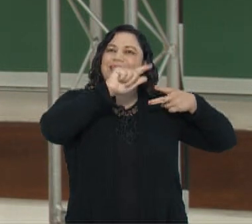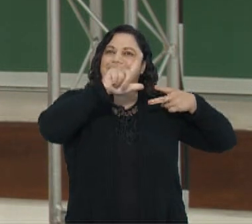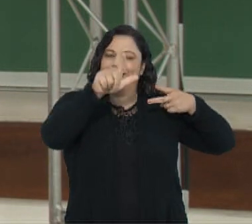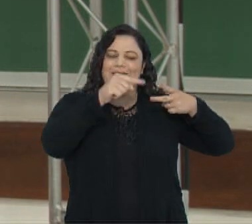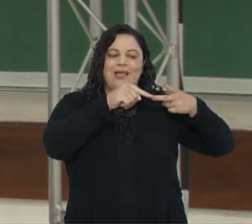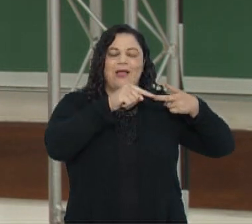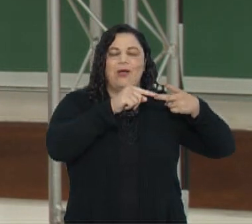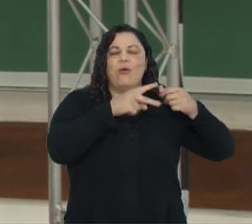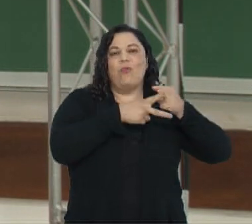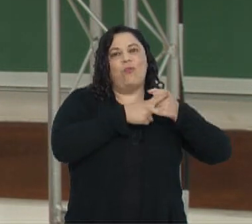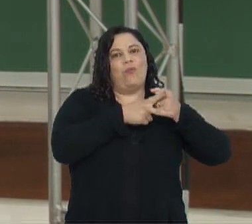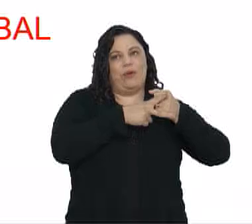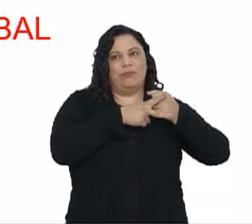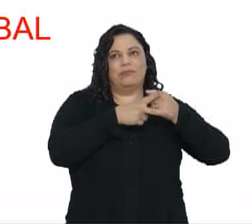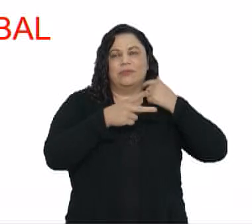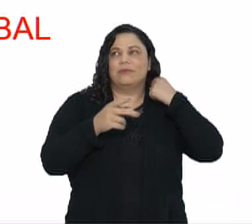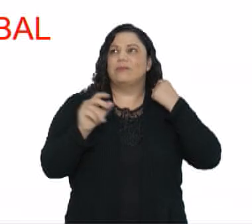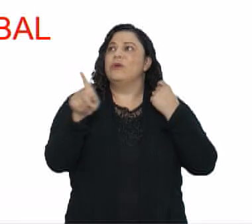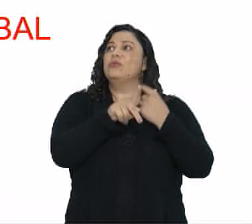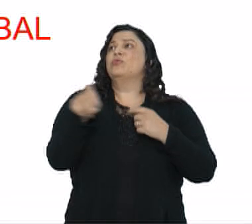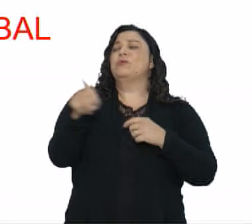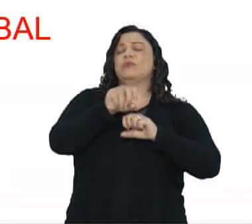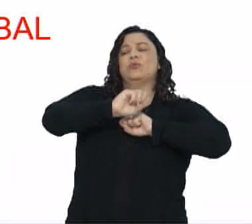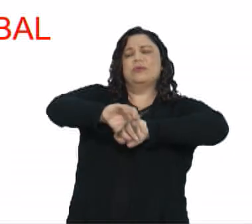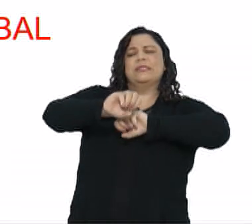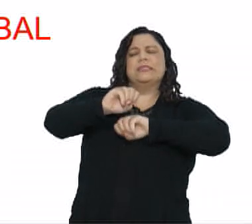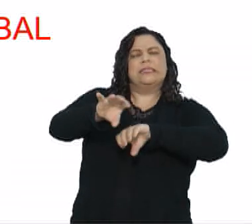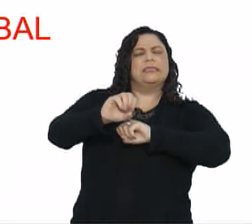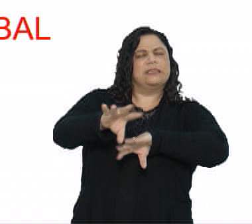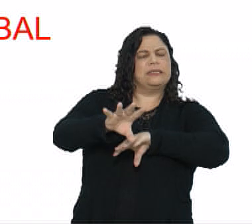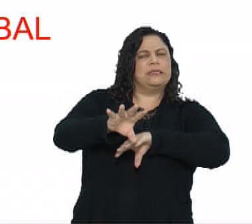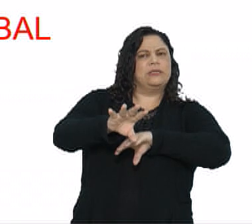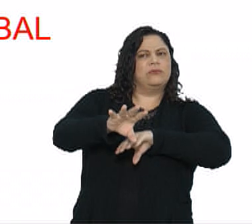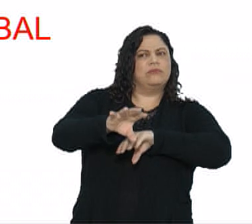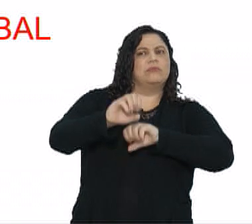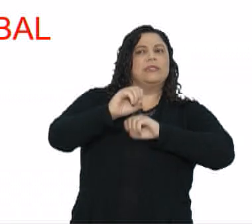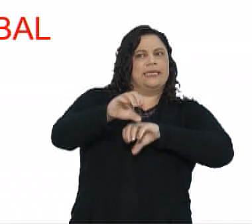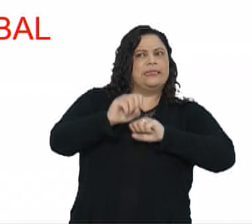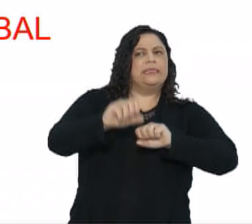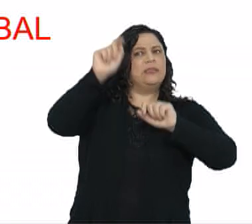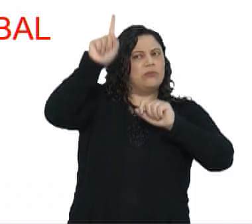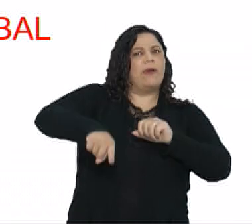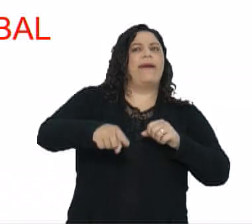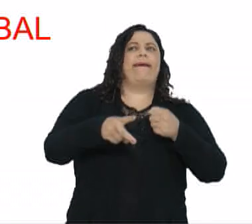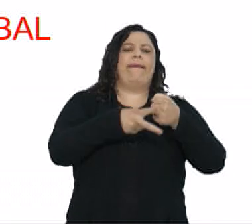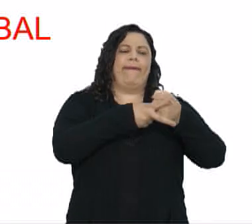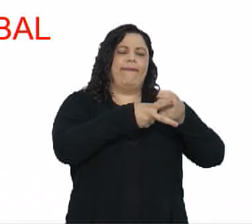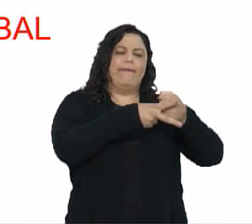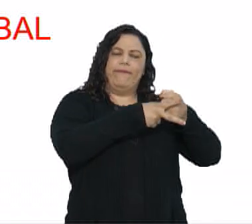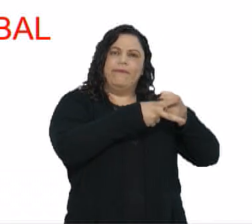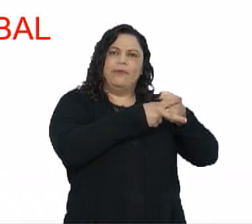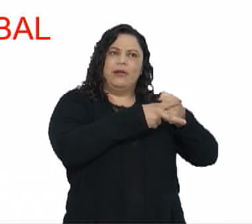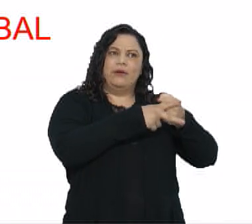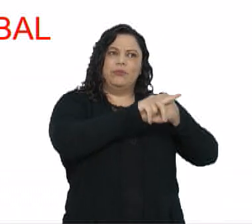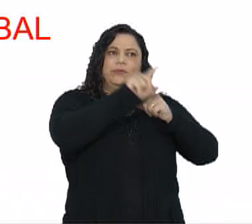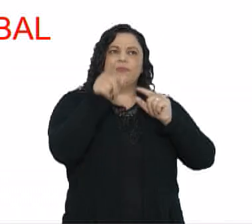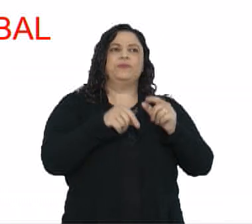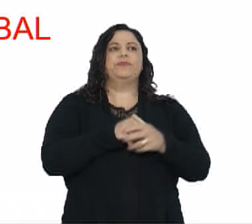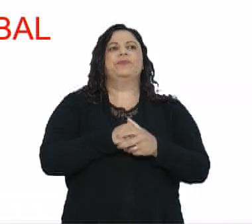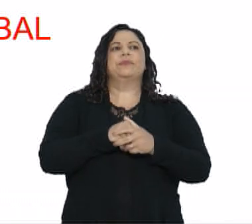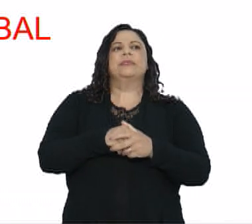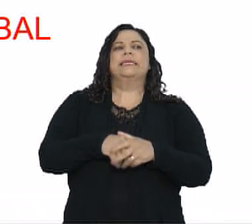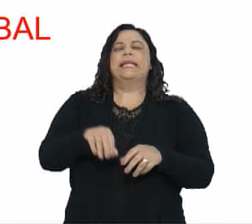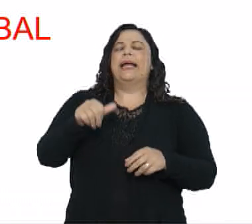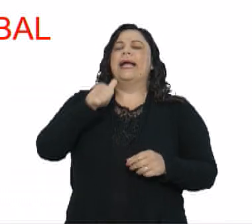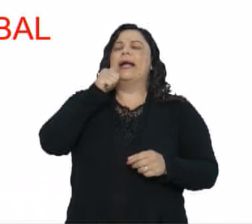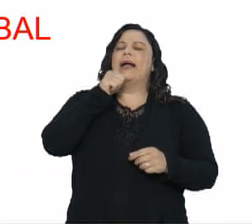ensinam tudo o que sabem. Ensinar é ação, verbal. Estela parece ansiosa,